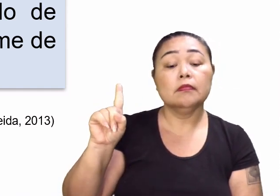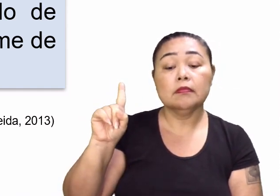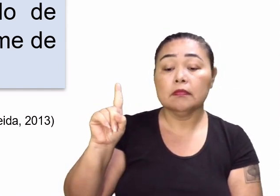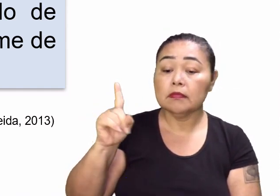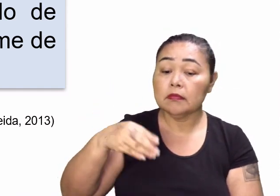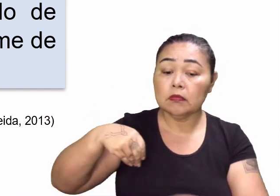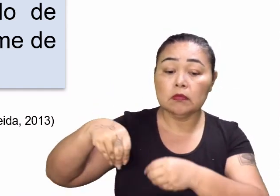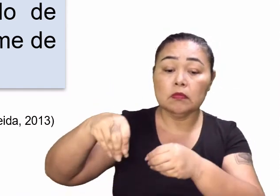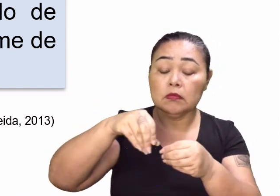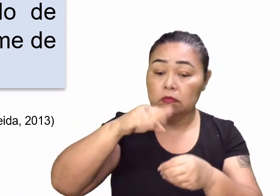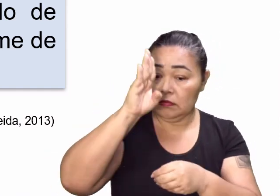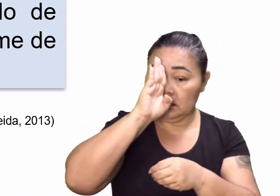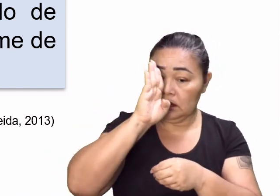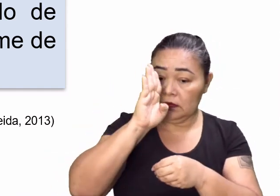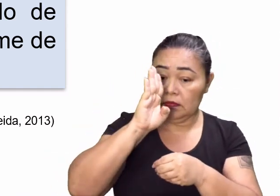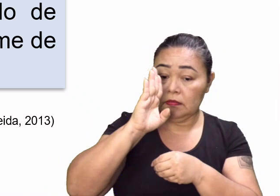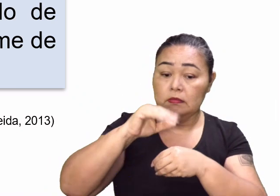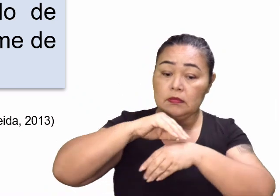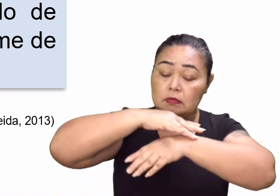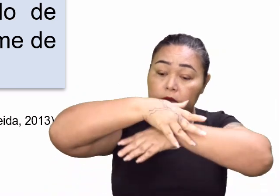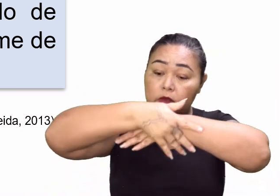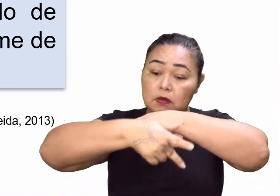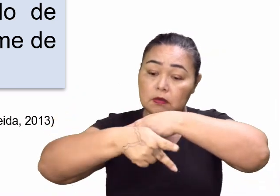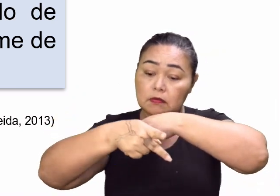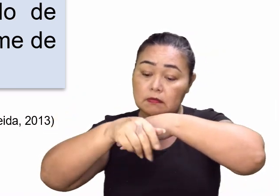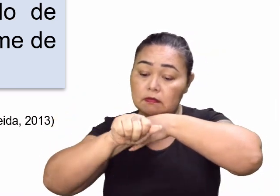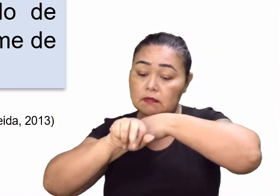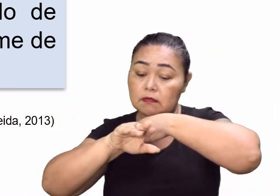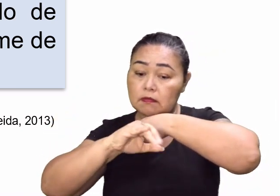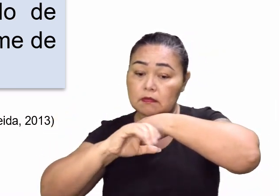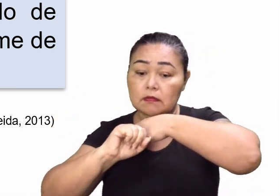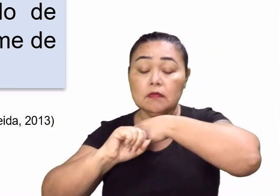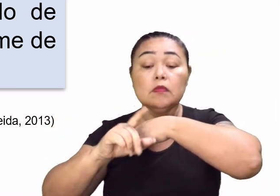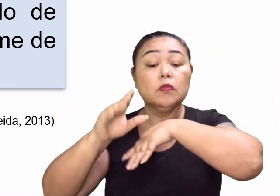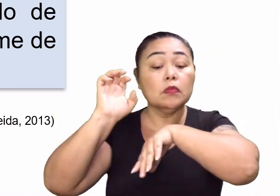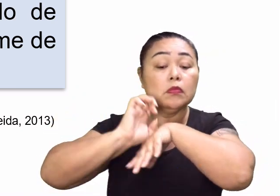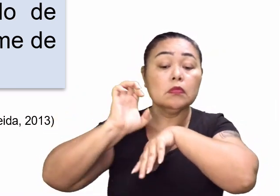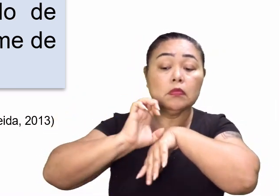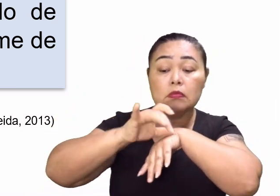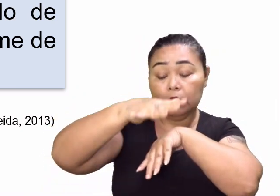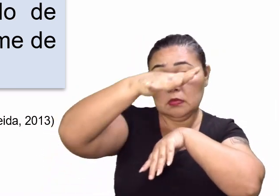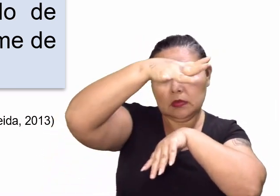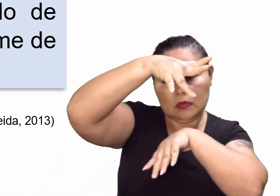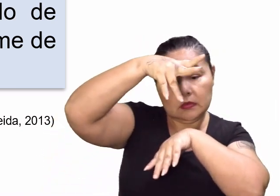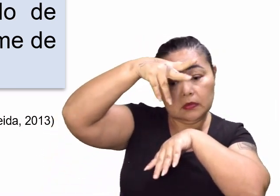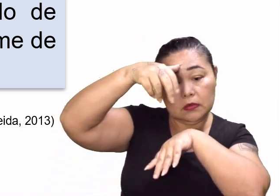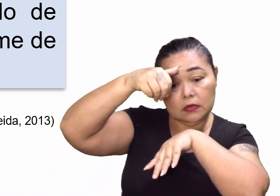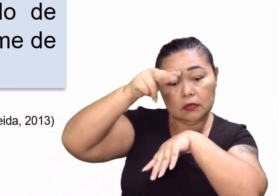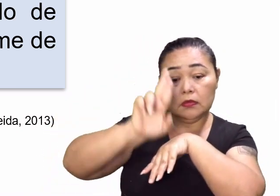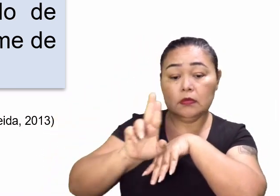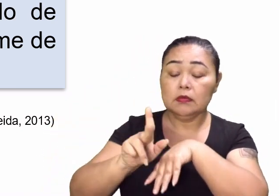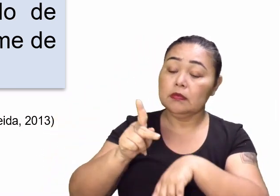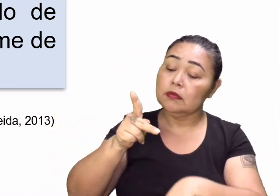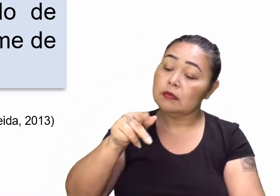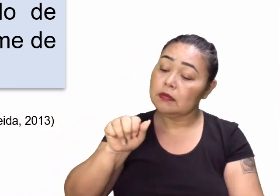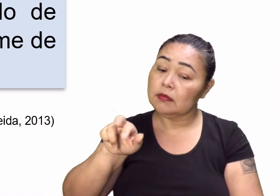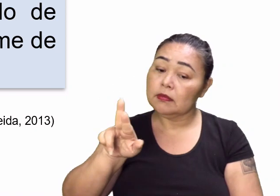Nasce em território brasileiro, nas Chapadas do Parecis, no estado do Mato Grosso, com o nome